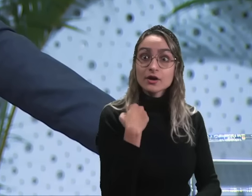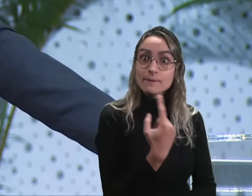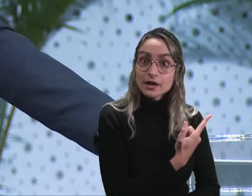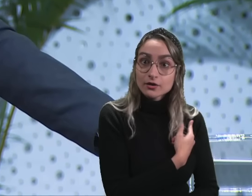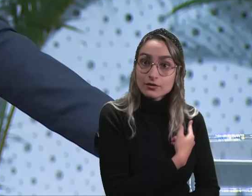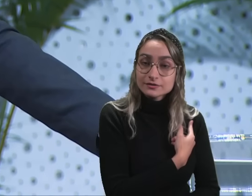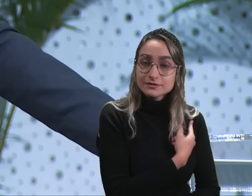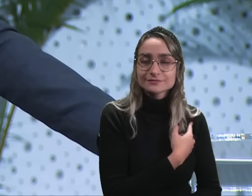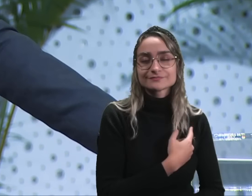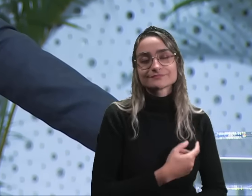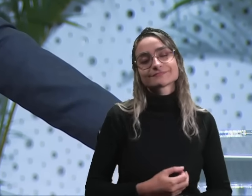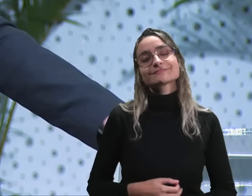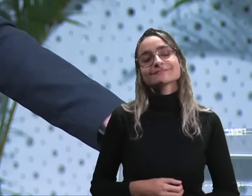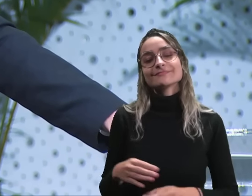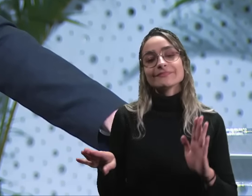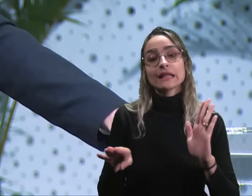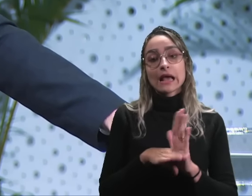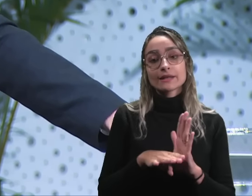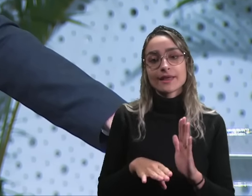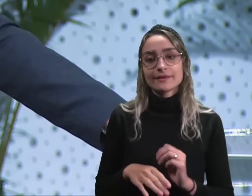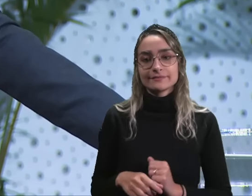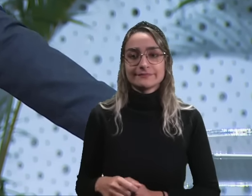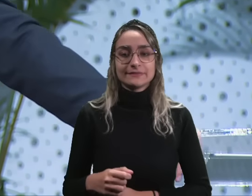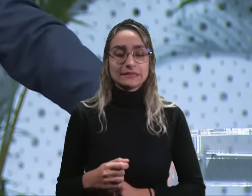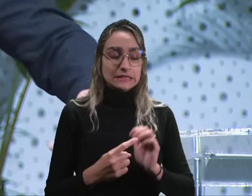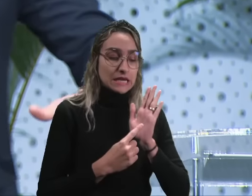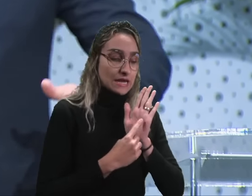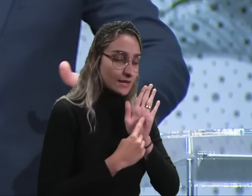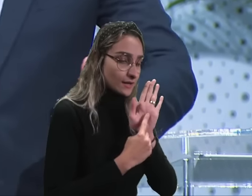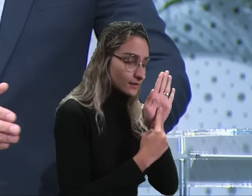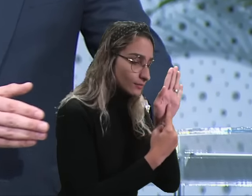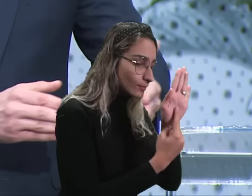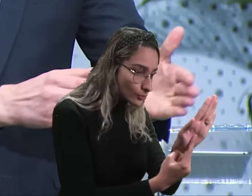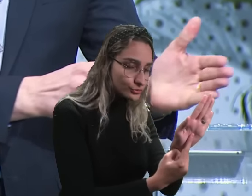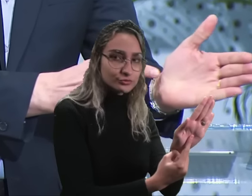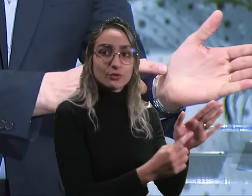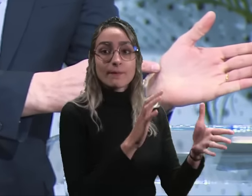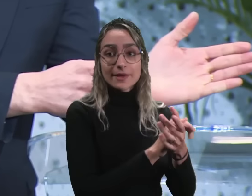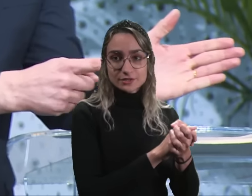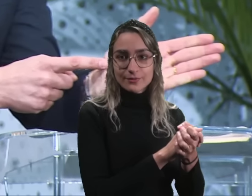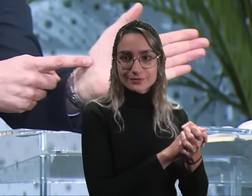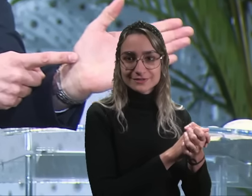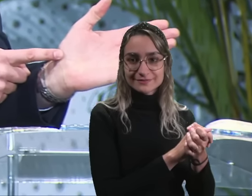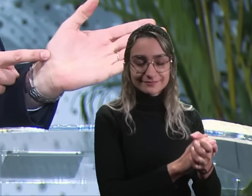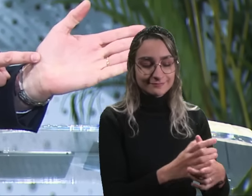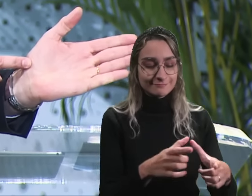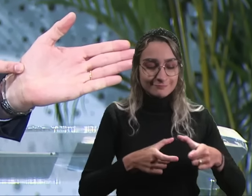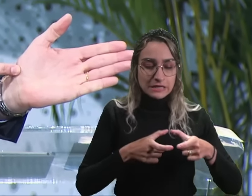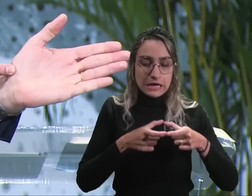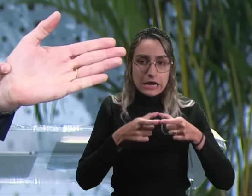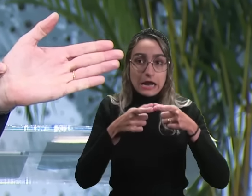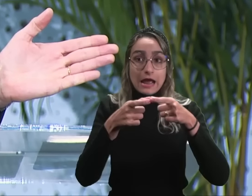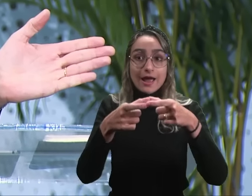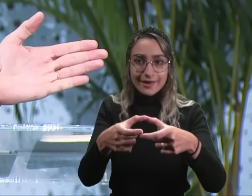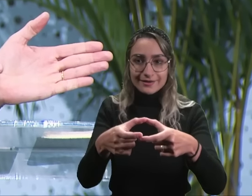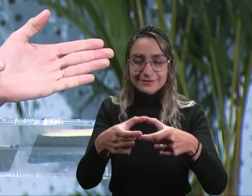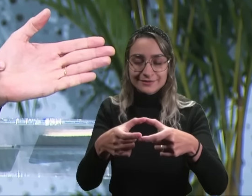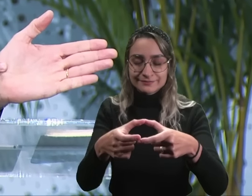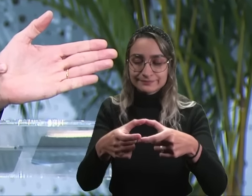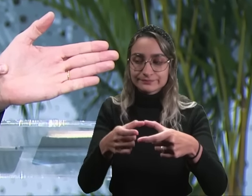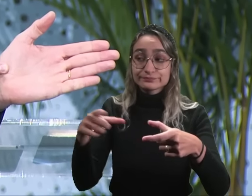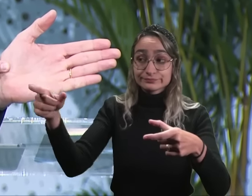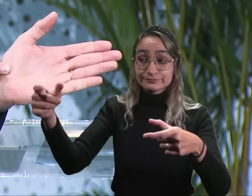assim vem cá deixa eu te mostrar uma coisa aí ele levou ela lá no escritório de novo e deu para ela a carta e aí ela